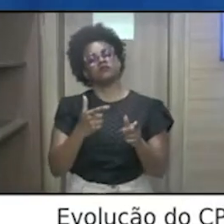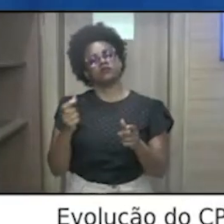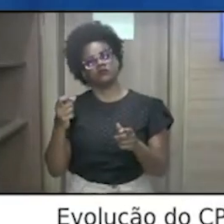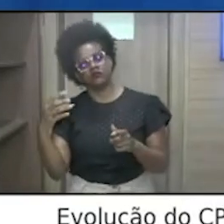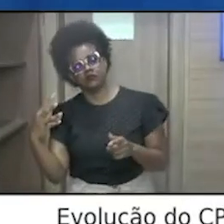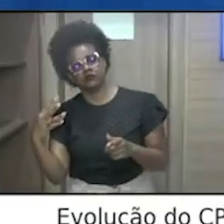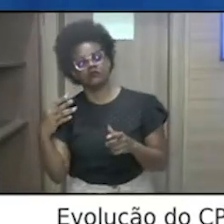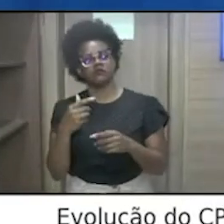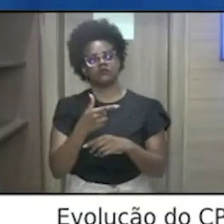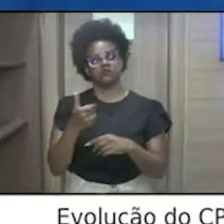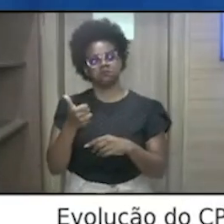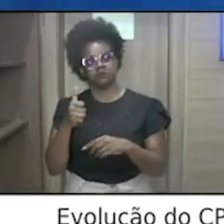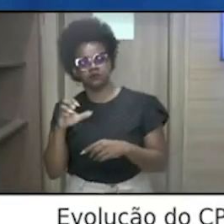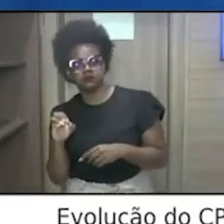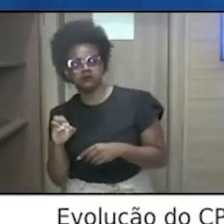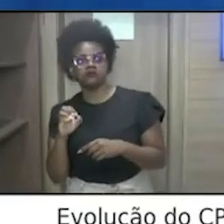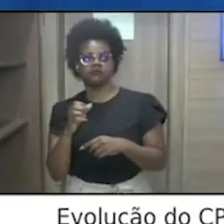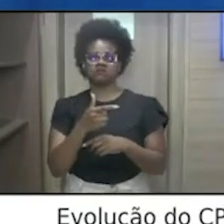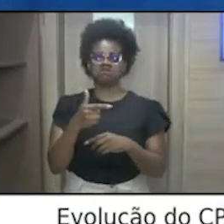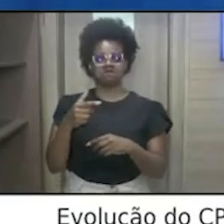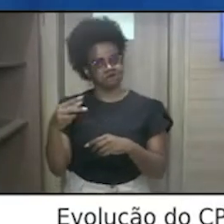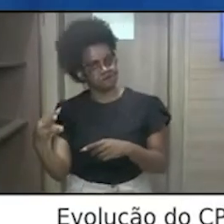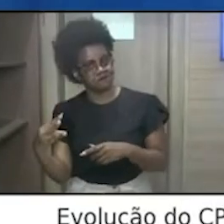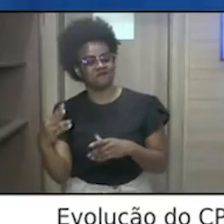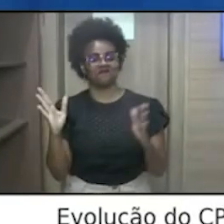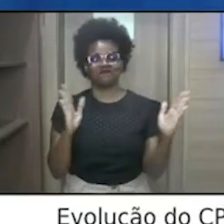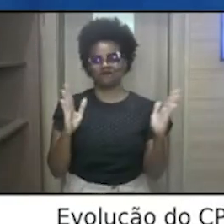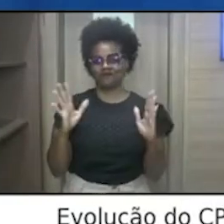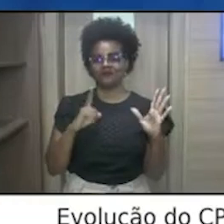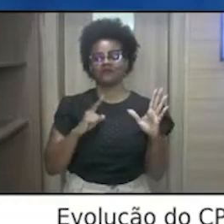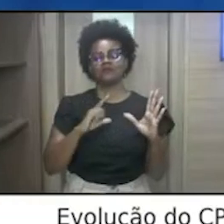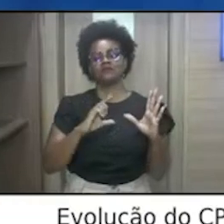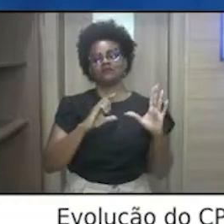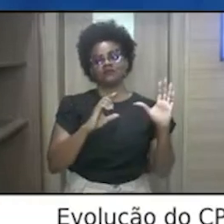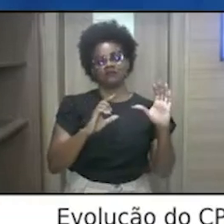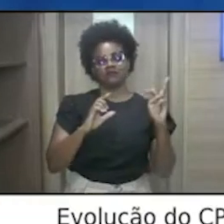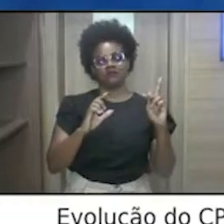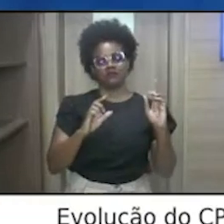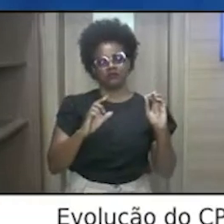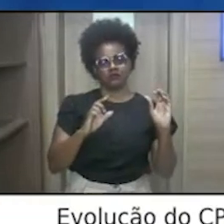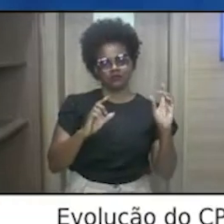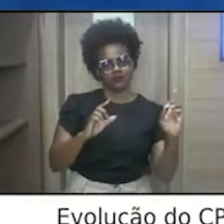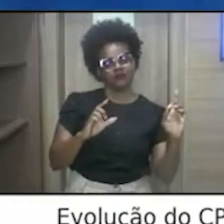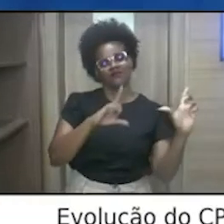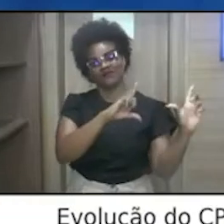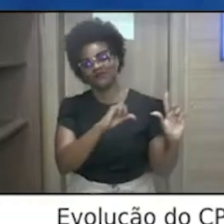2010, 2023, vocês observam que o índice CPO dele não reduziu